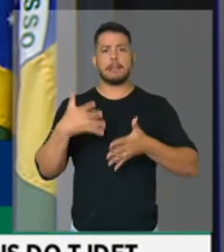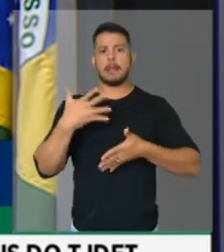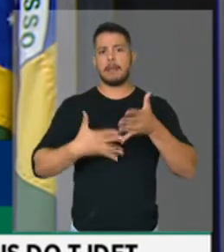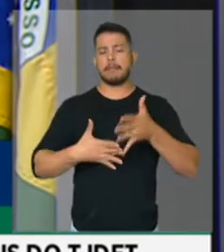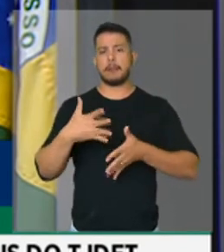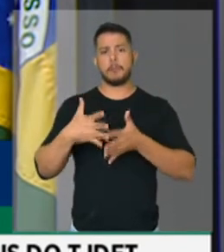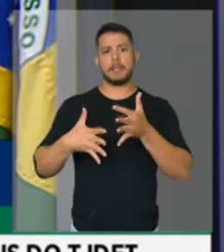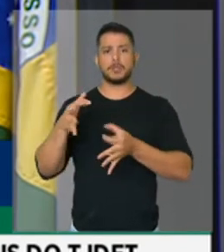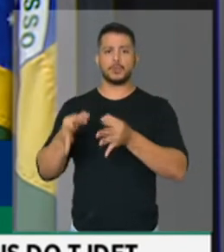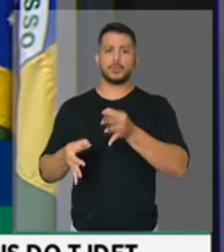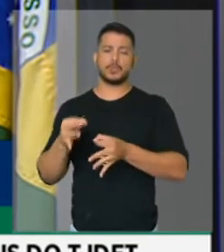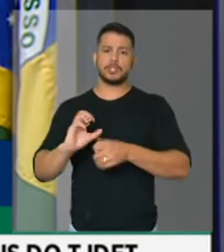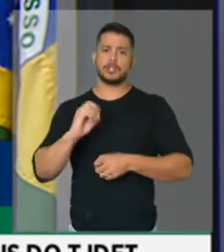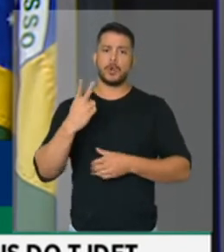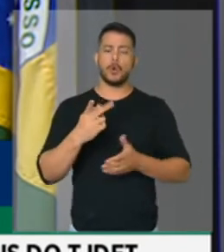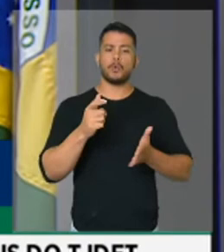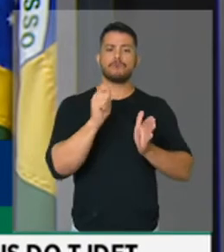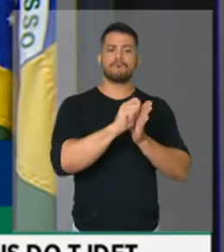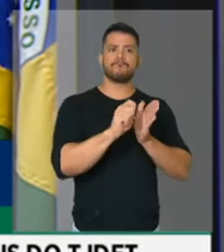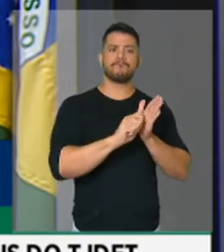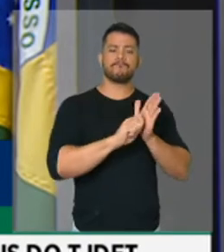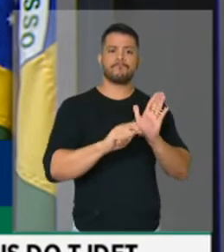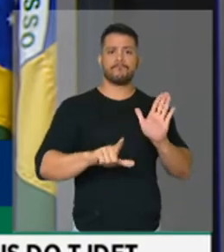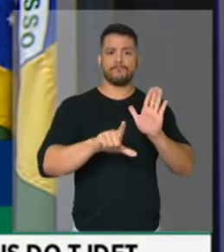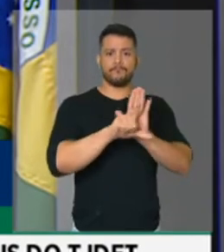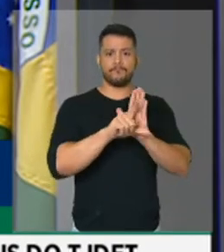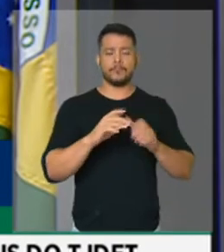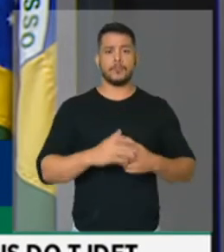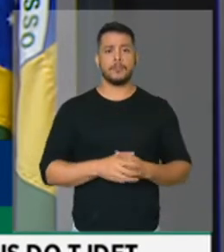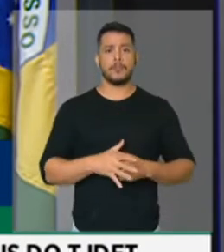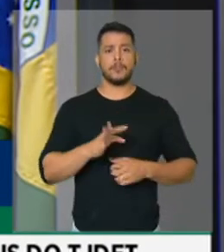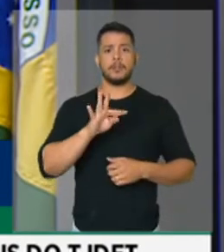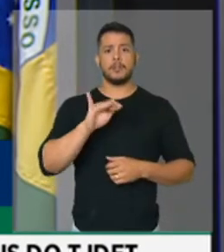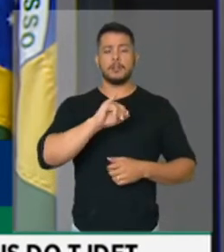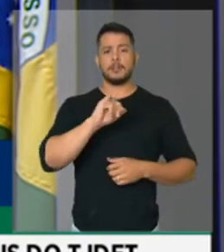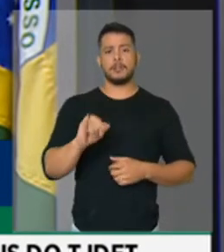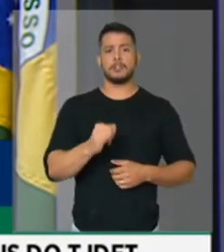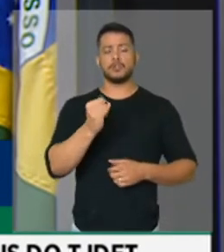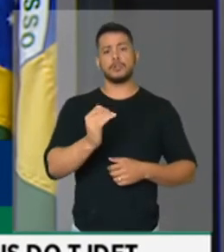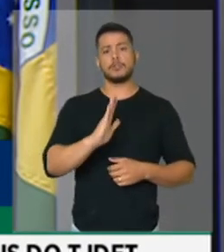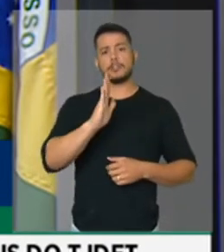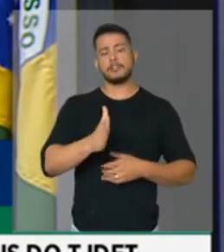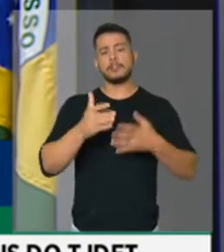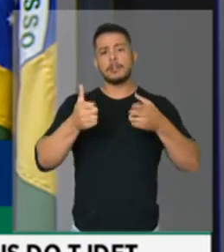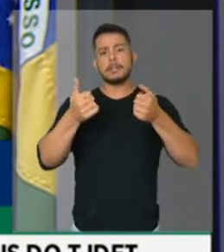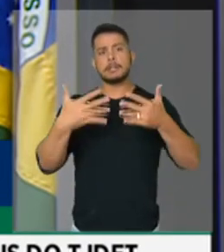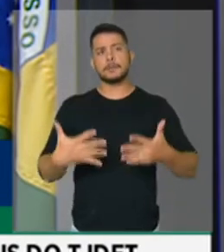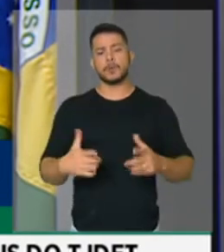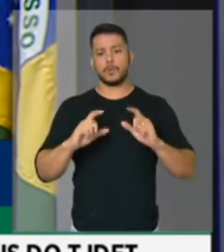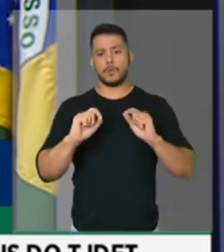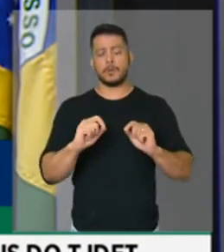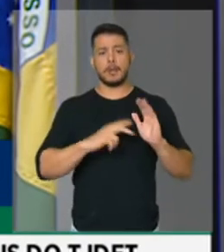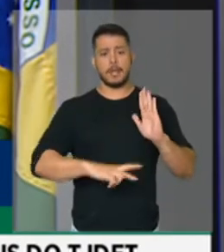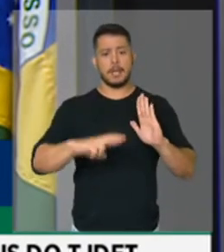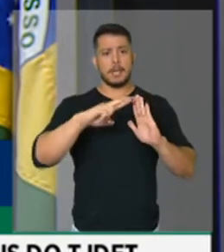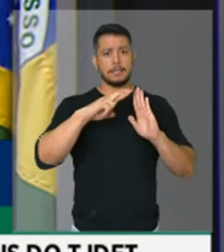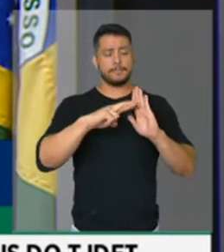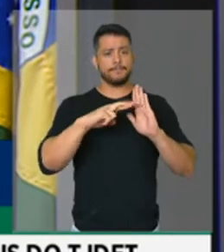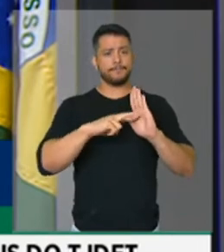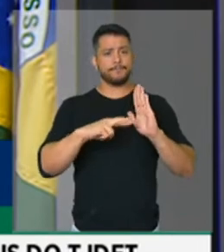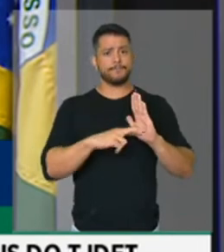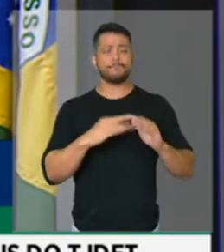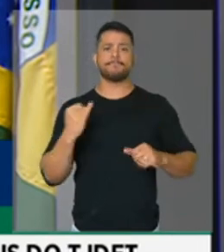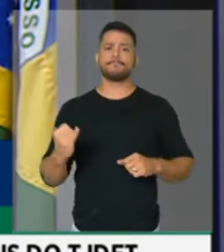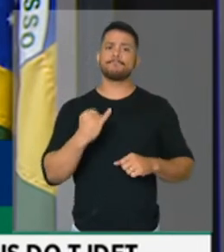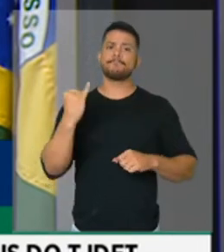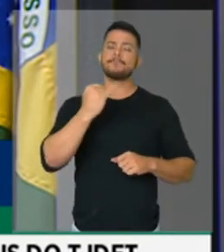técnica legislativa. O TJ explicou, na justificação deste PL, que as medidas constantes na proposição são necessárias para